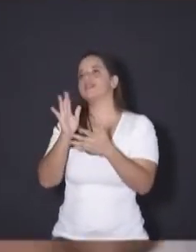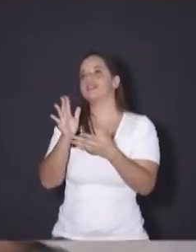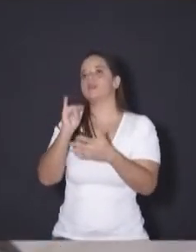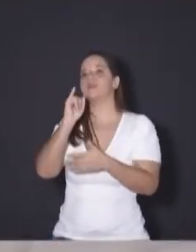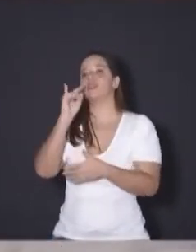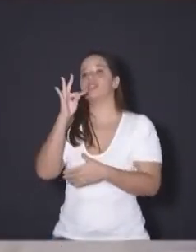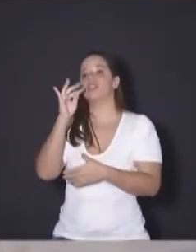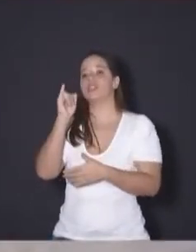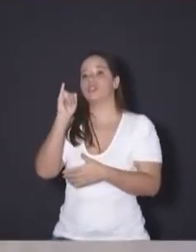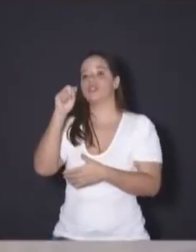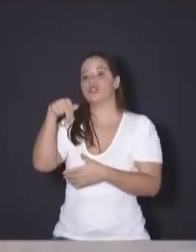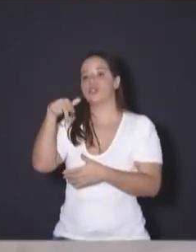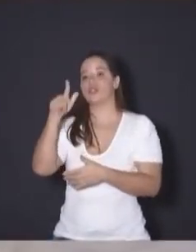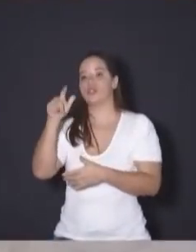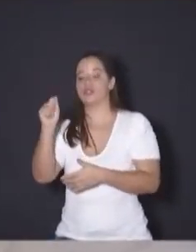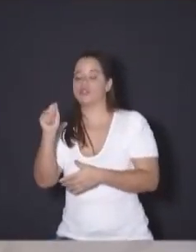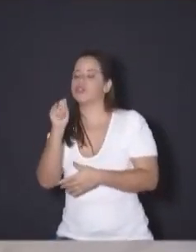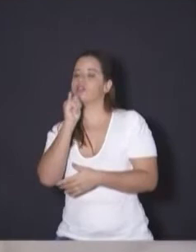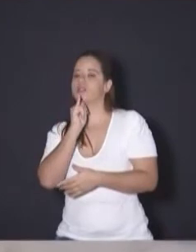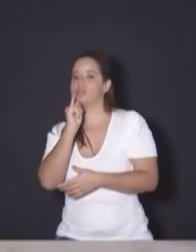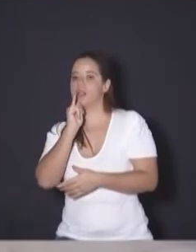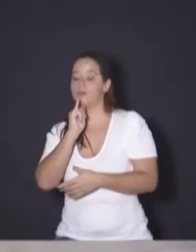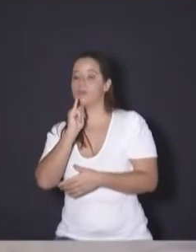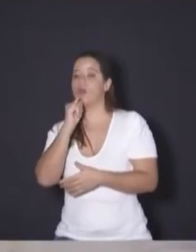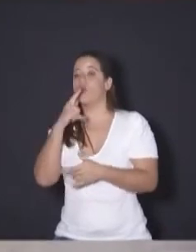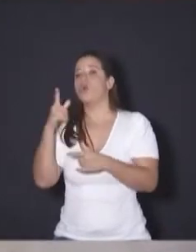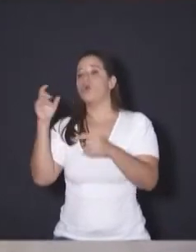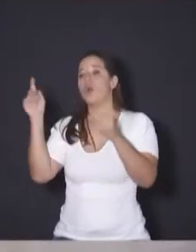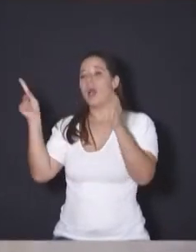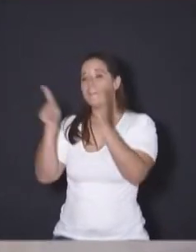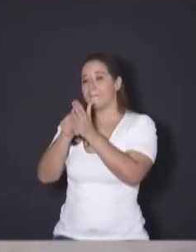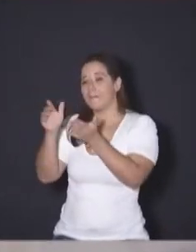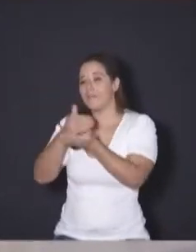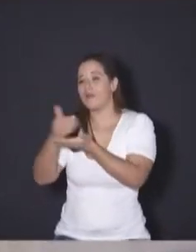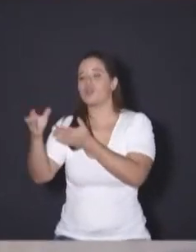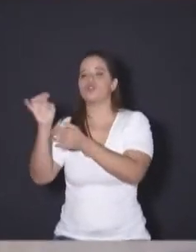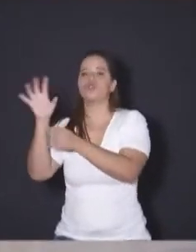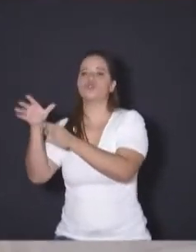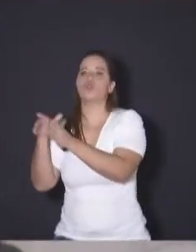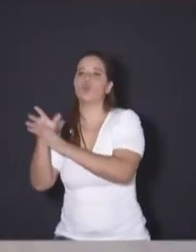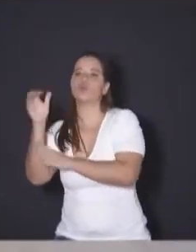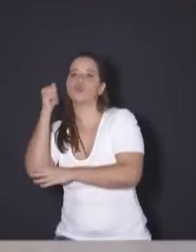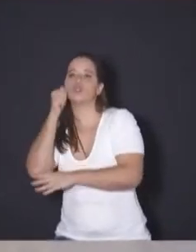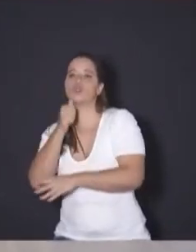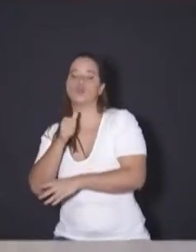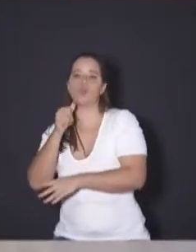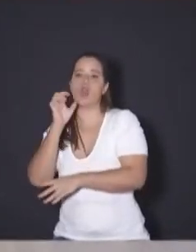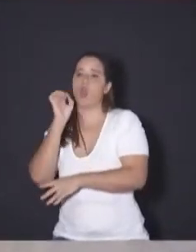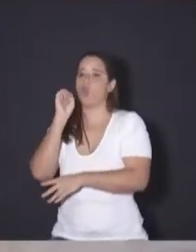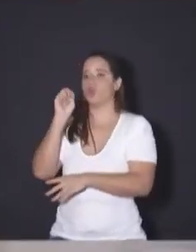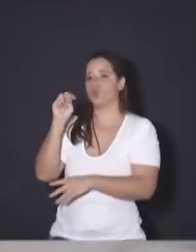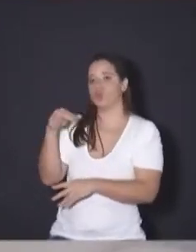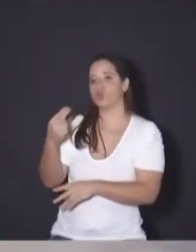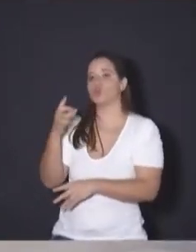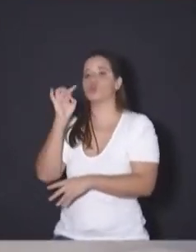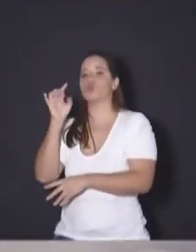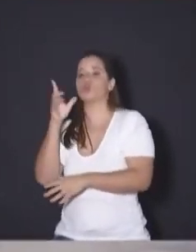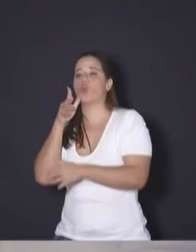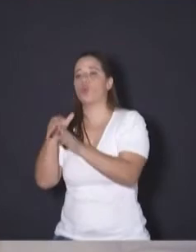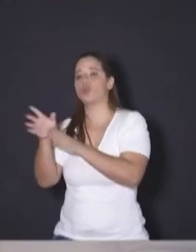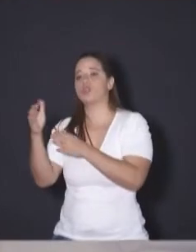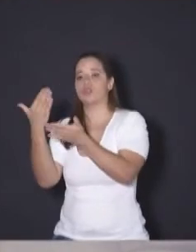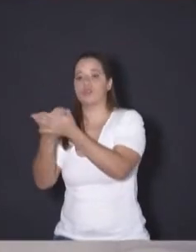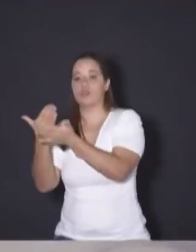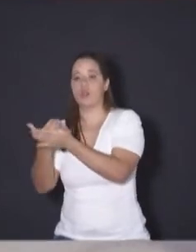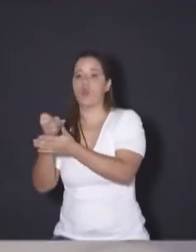tinha por exemplo que ele funcione só a partir do conselho de mulheres ou só do concelho educação ou só